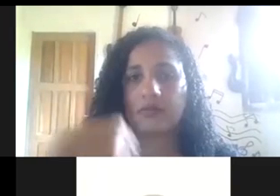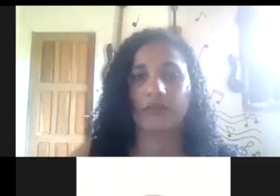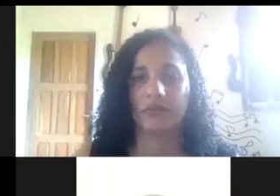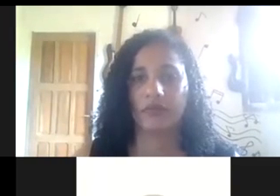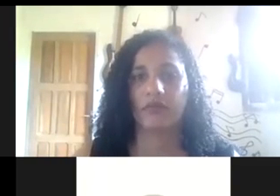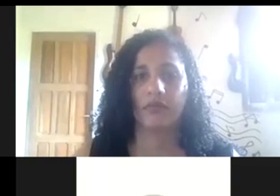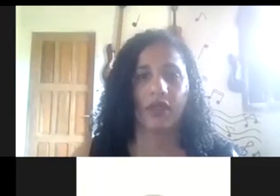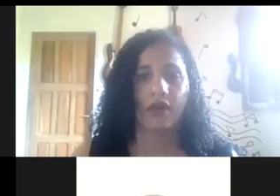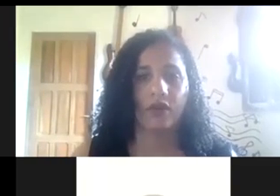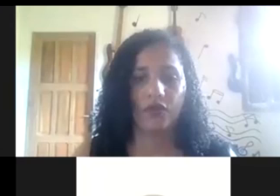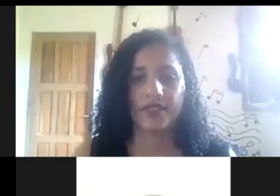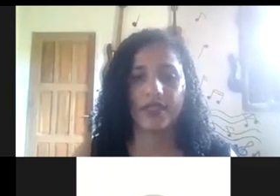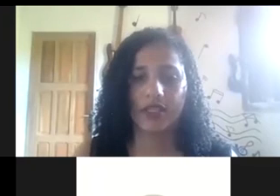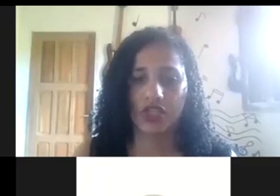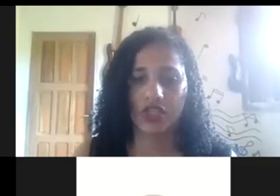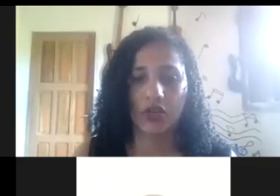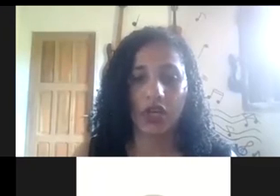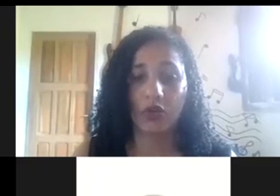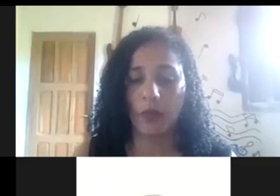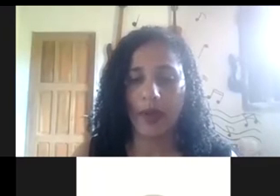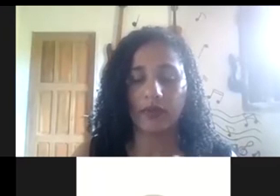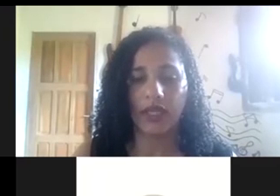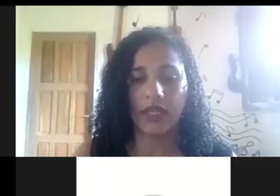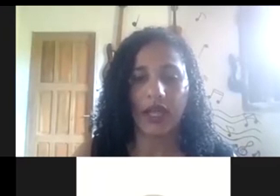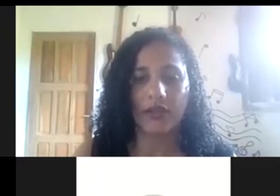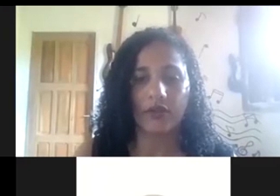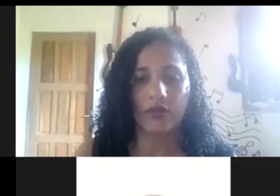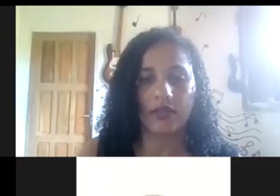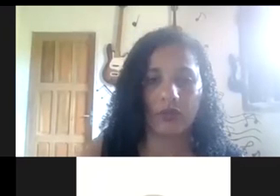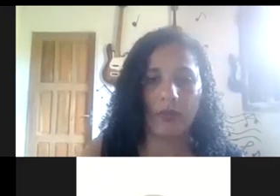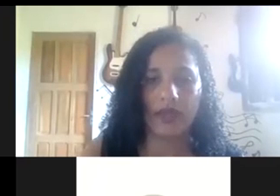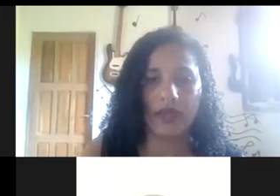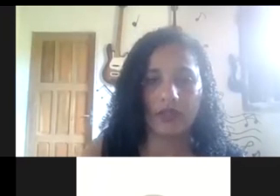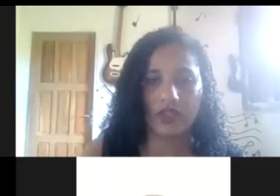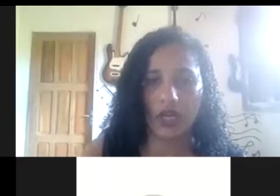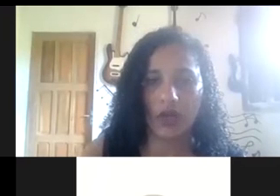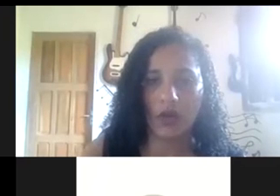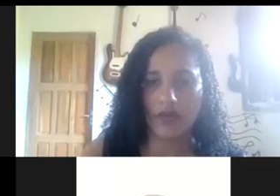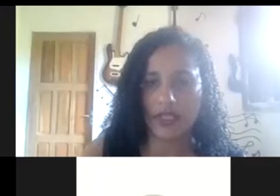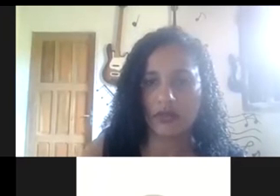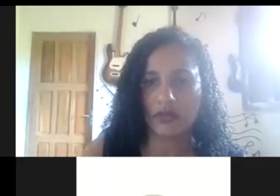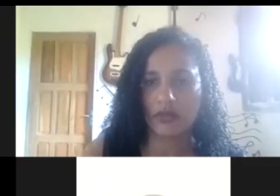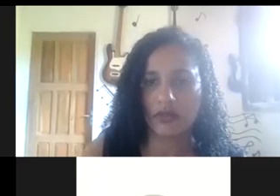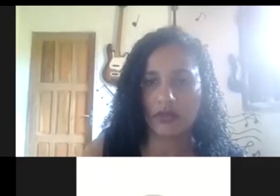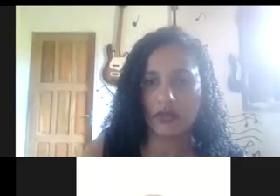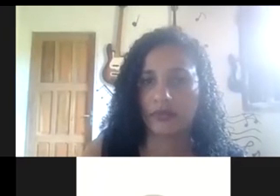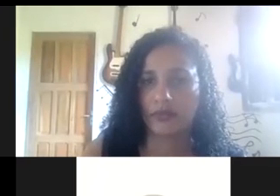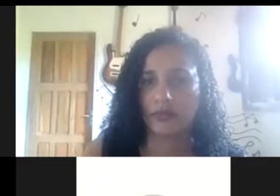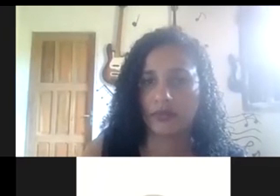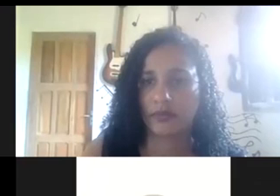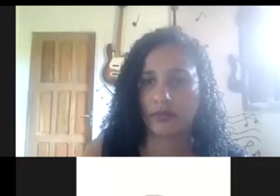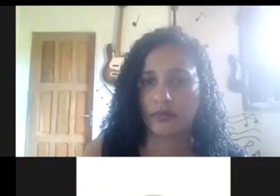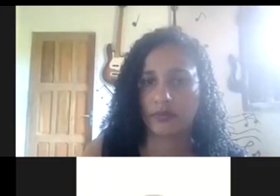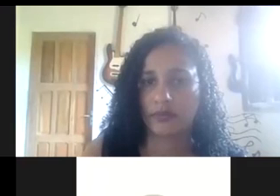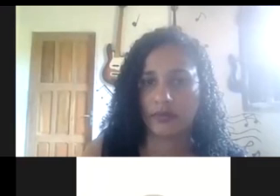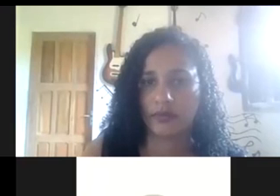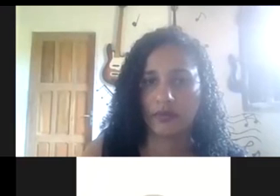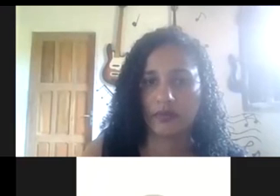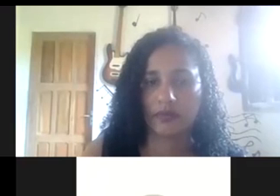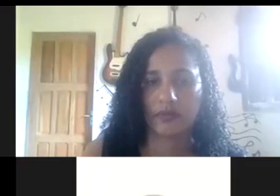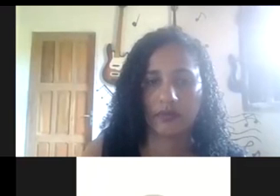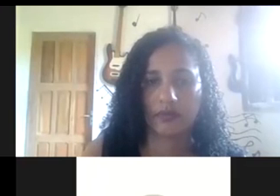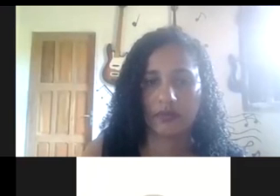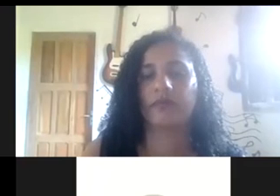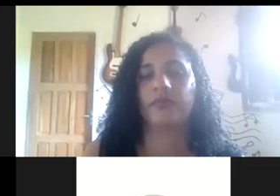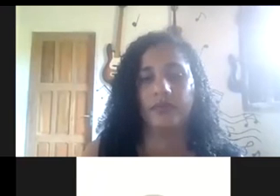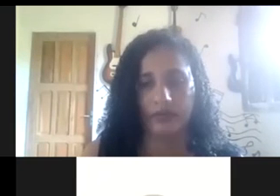coisa também. Vocês sentiram que eu não perguntei lá no grandão. Como é que eu chegou? Eu achei que você conseguiu ser bem